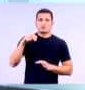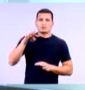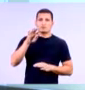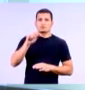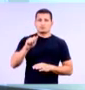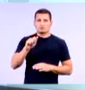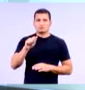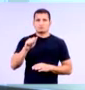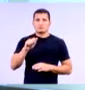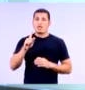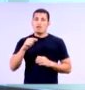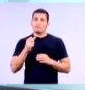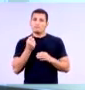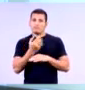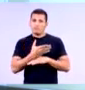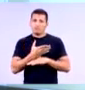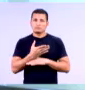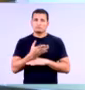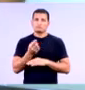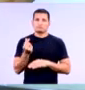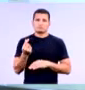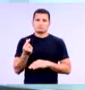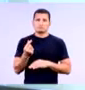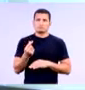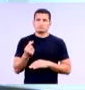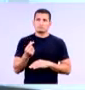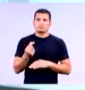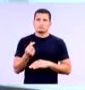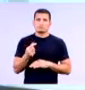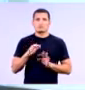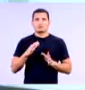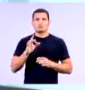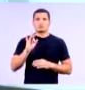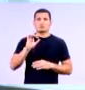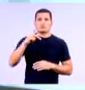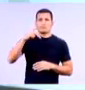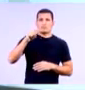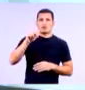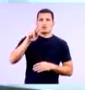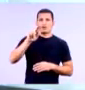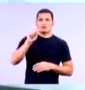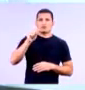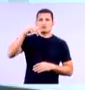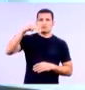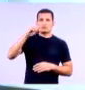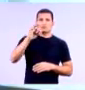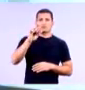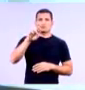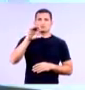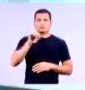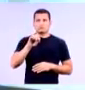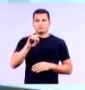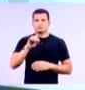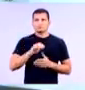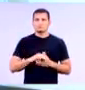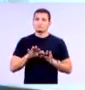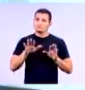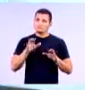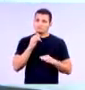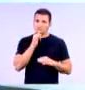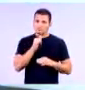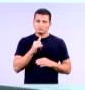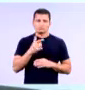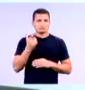valor externo. E por ser um valor externo, eu passo como parâmetro. Lógico, se por algum motivo, em